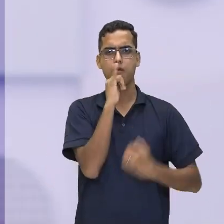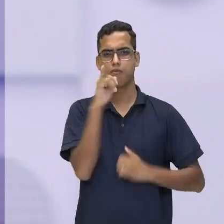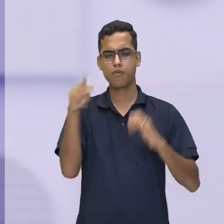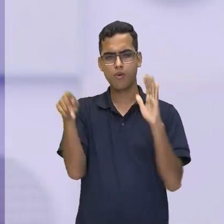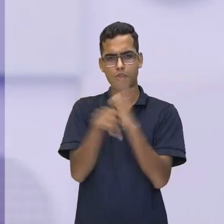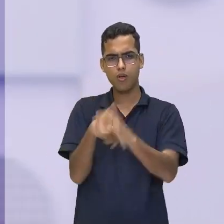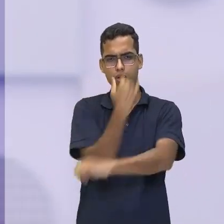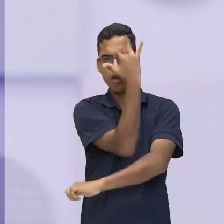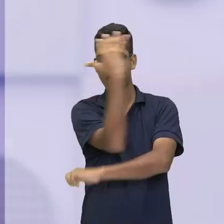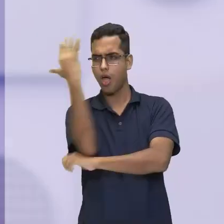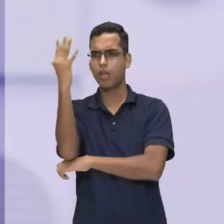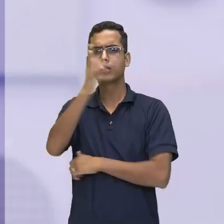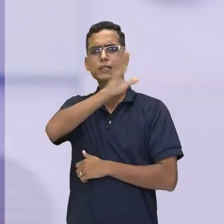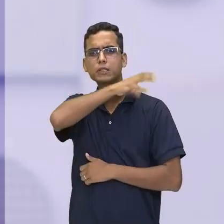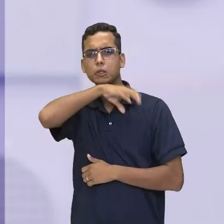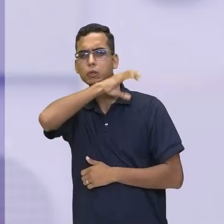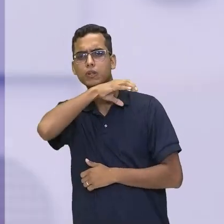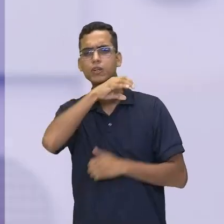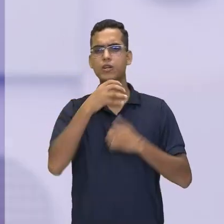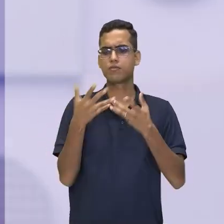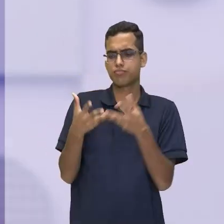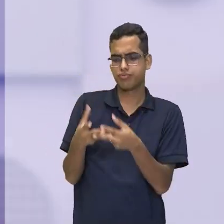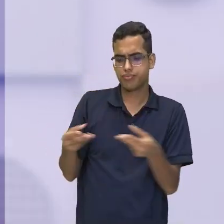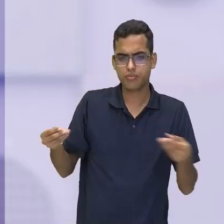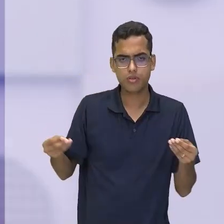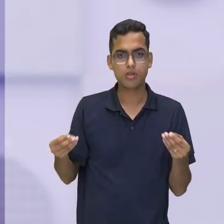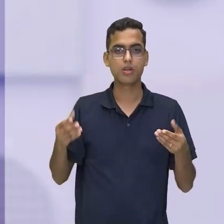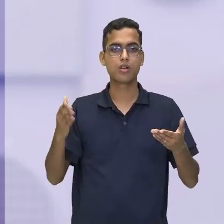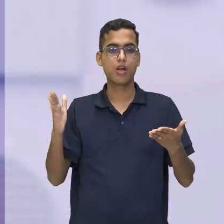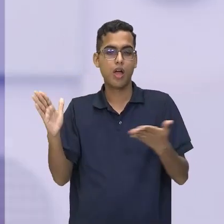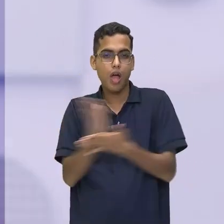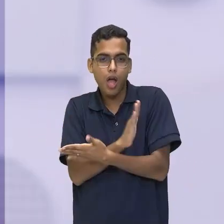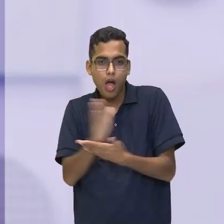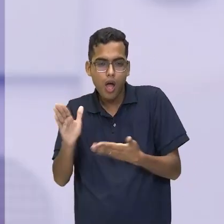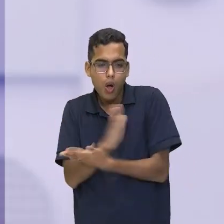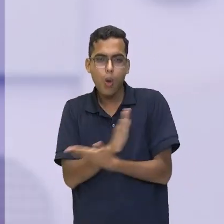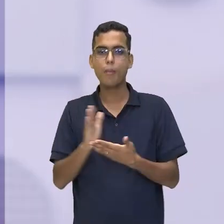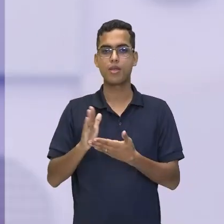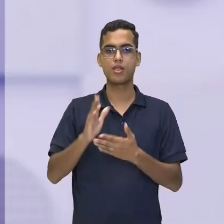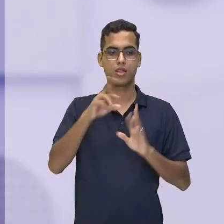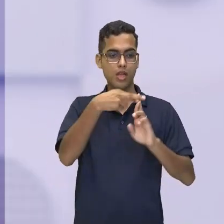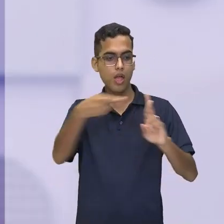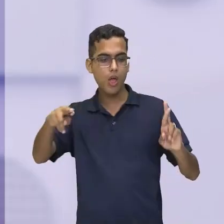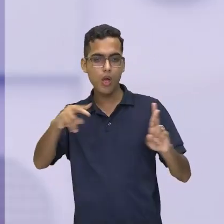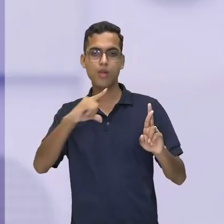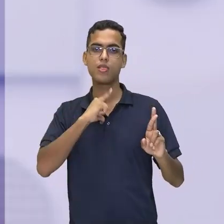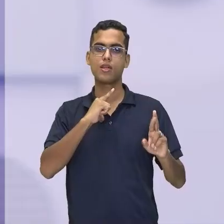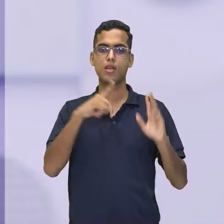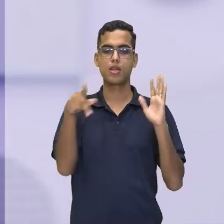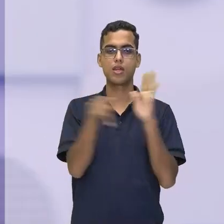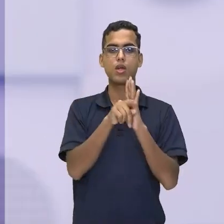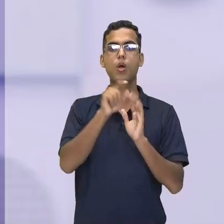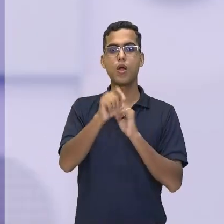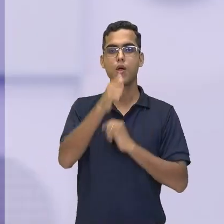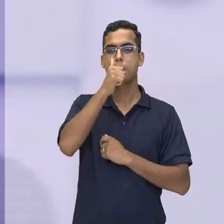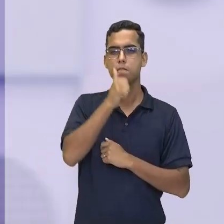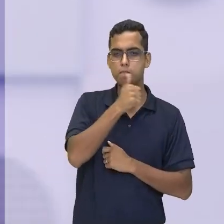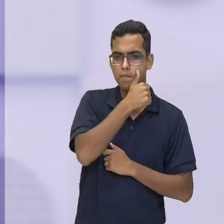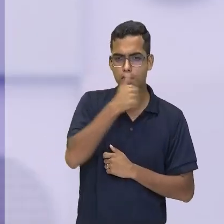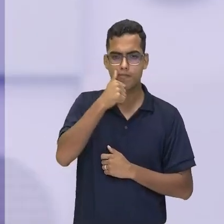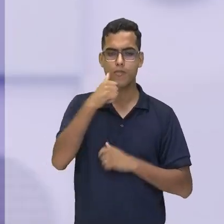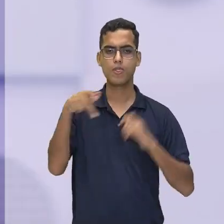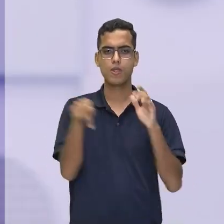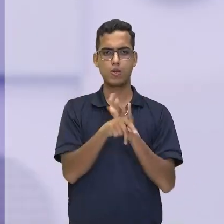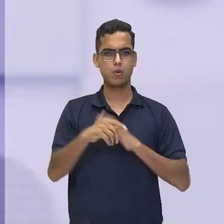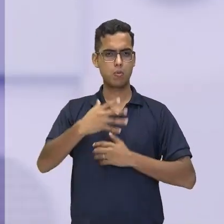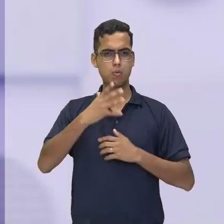desaparecer, algumas religiões ainda hoje praticam sacrifícios de animais. Como é que vão ficar essas religiões?